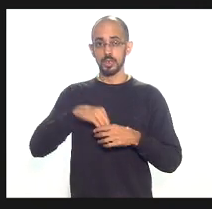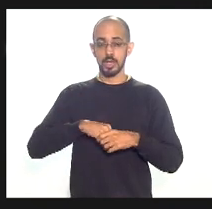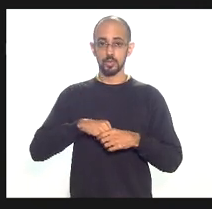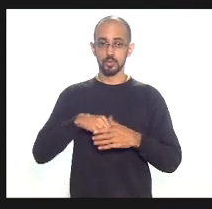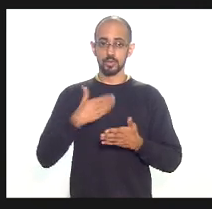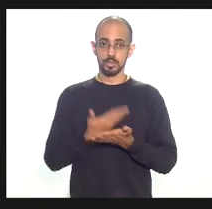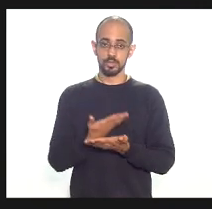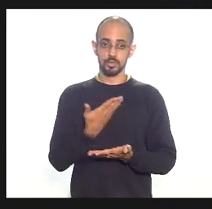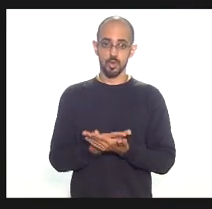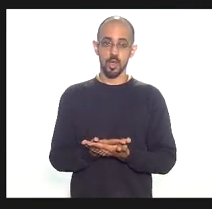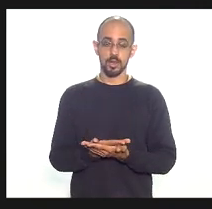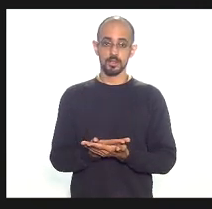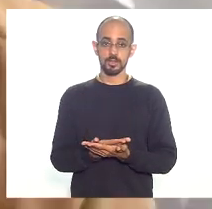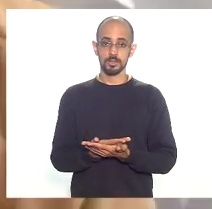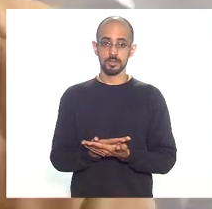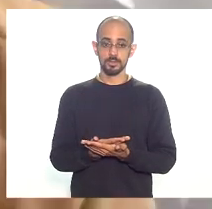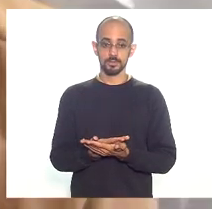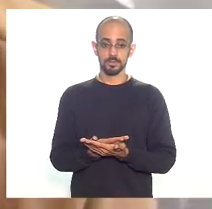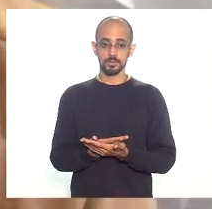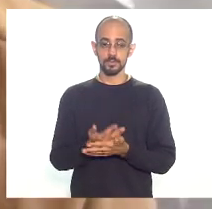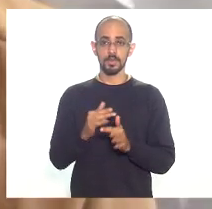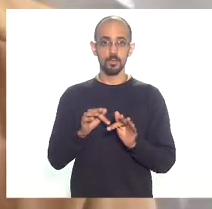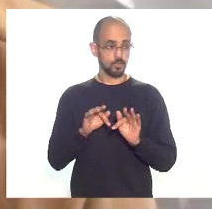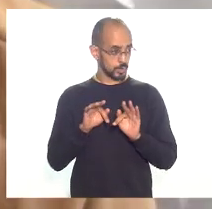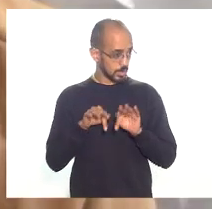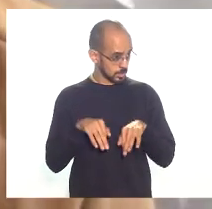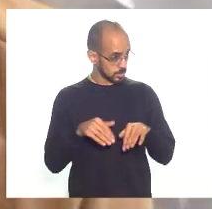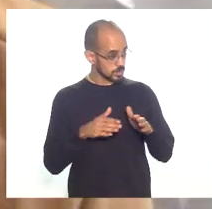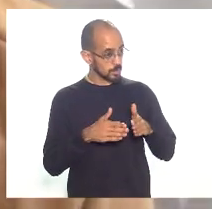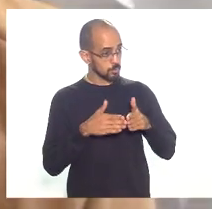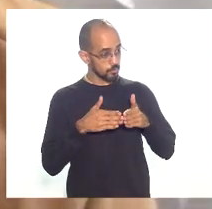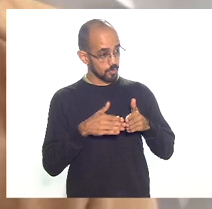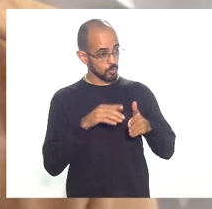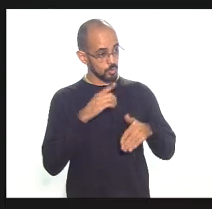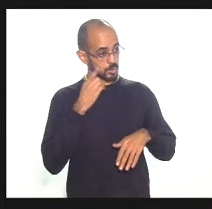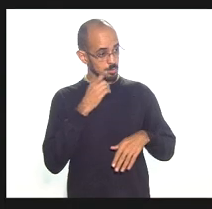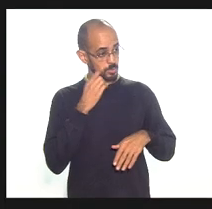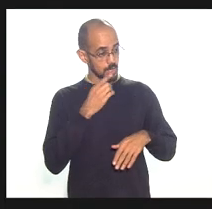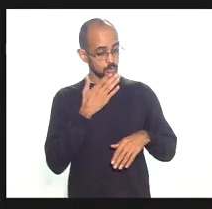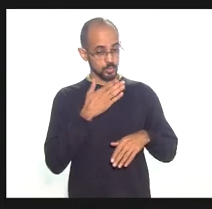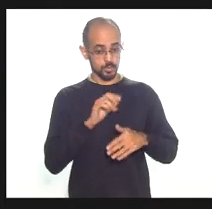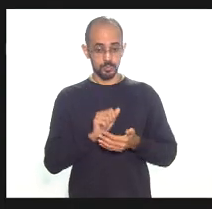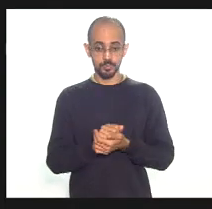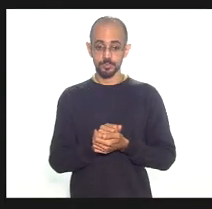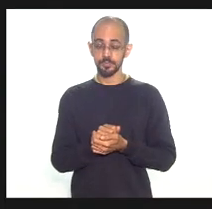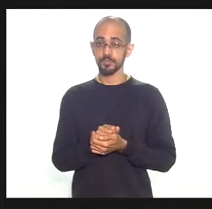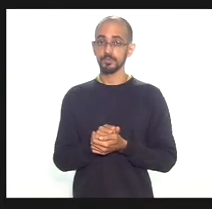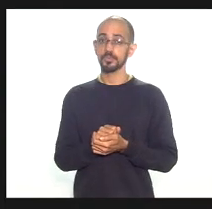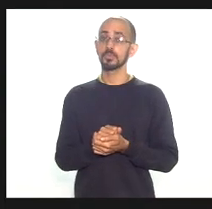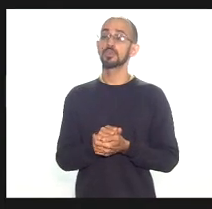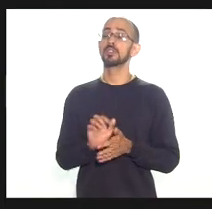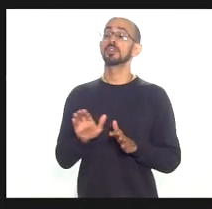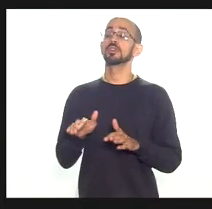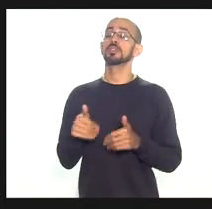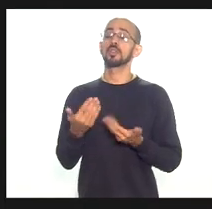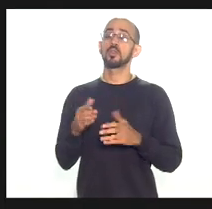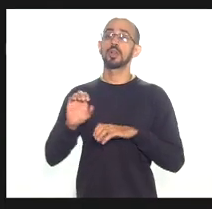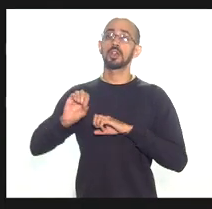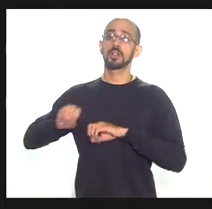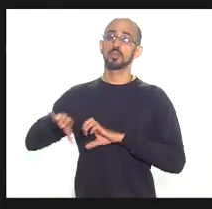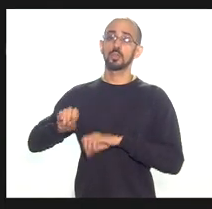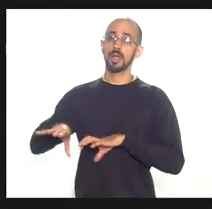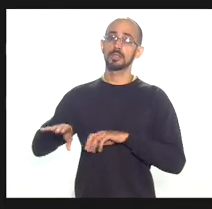ideologia de nós colocarmos educação técnica já vou terminar já vou terminar educação